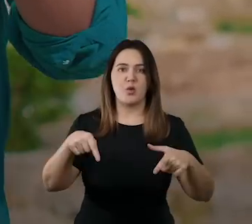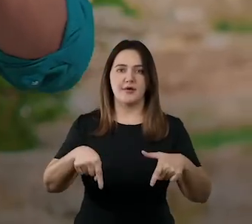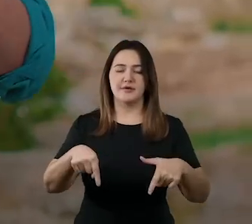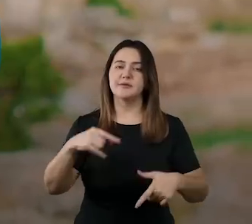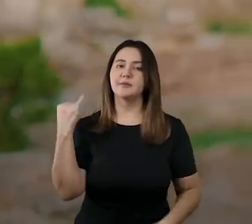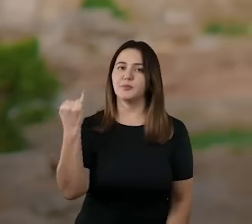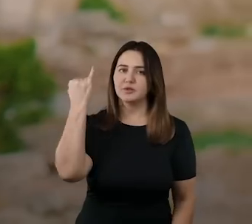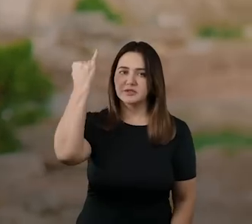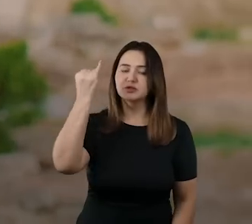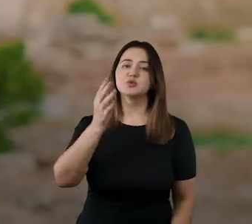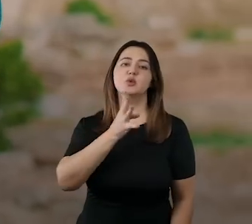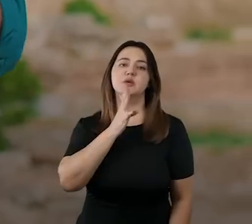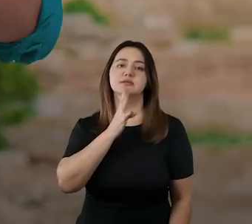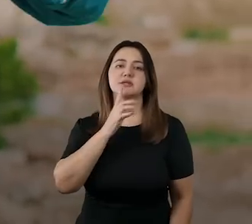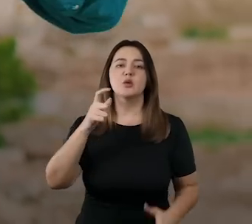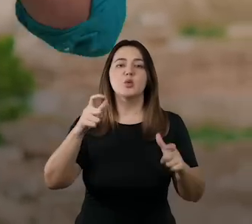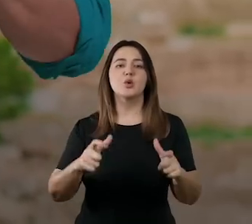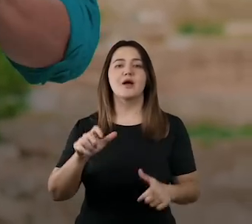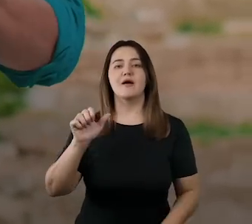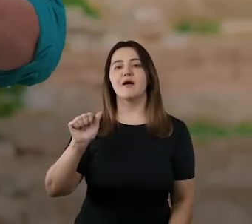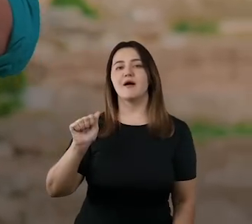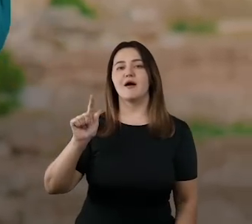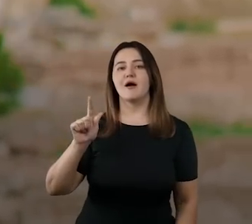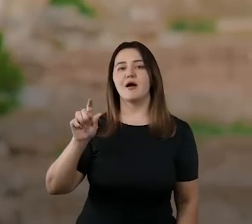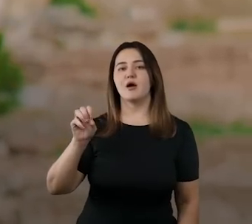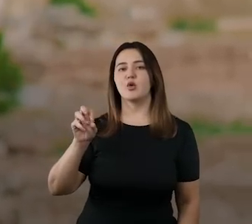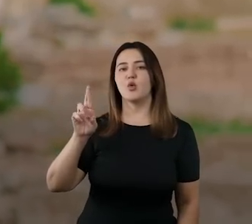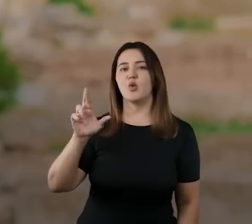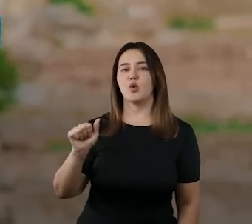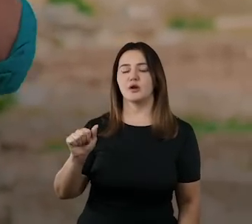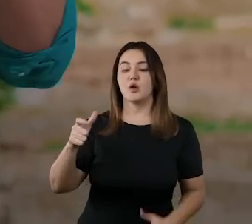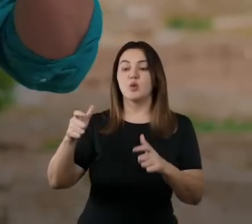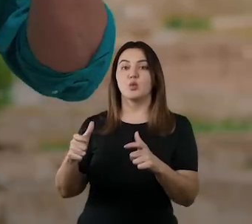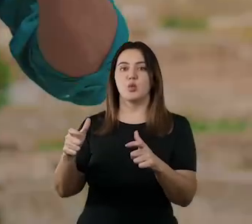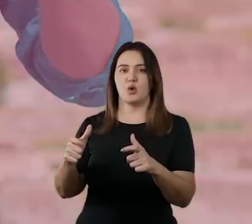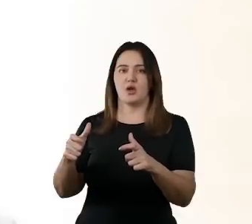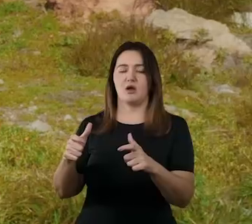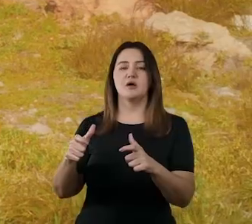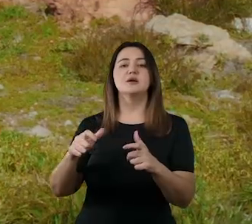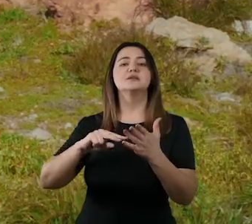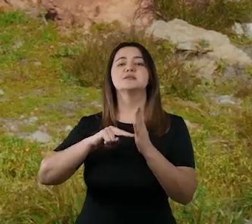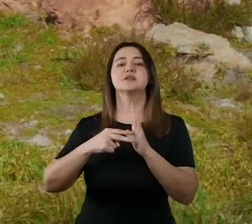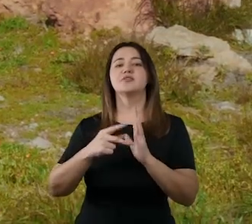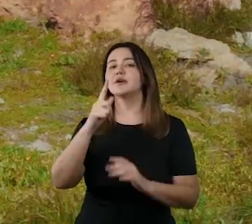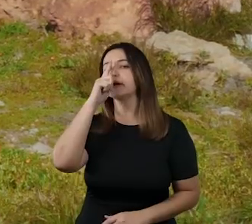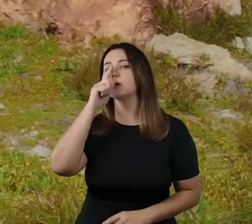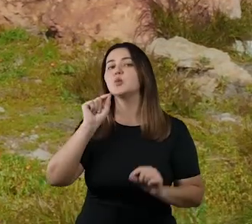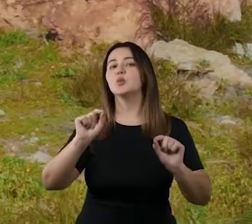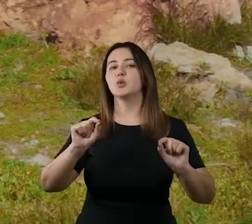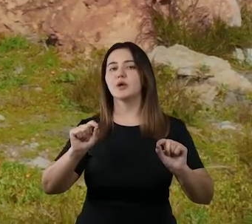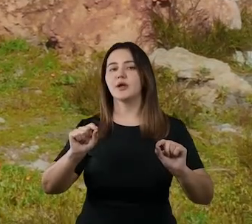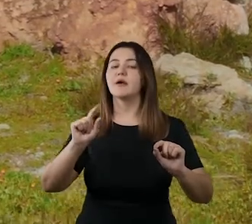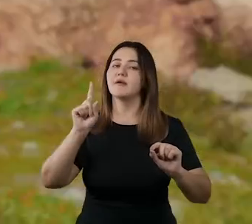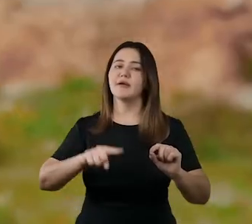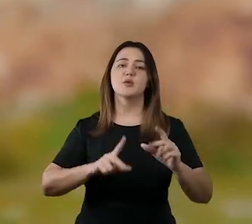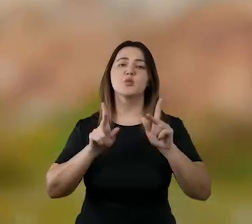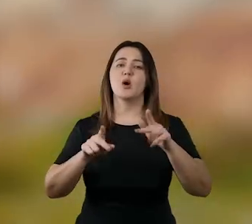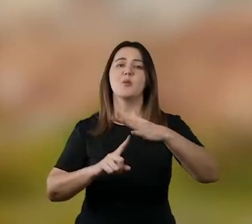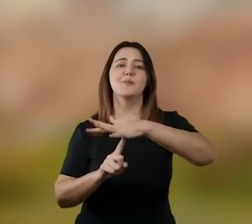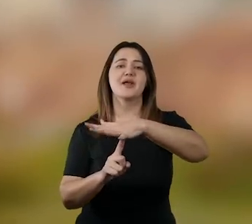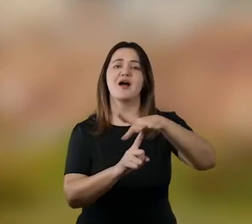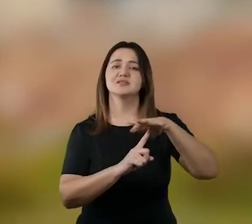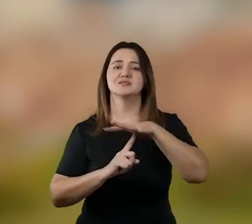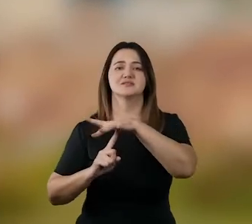da ágora na sociedade daquele tempo. A palavra ágora, em grego, poderia significar, rapidamente,